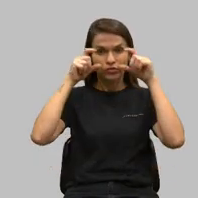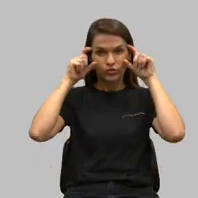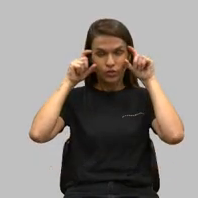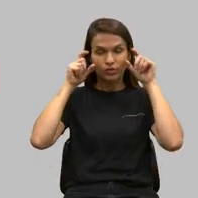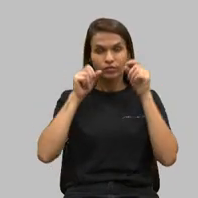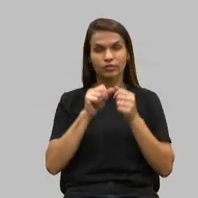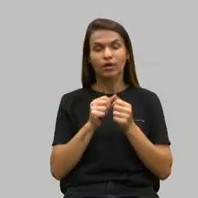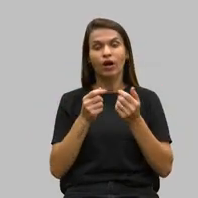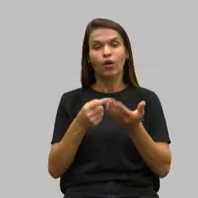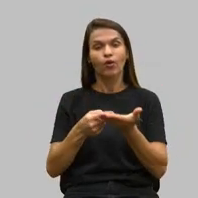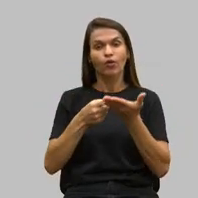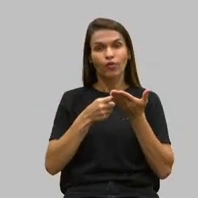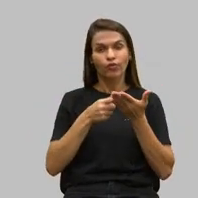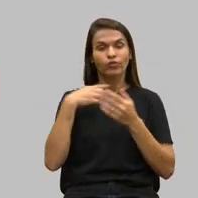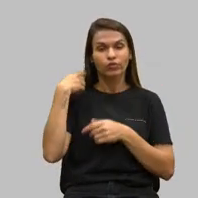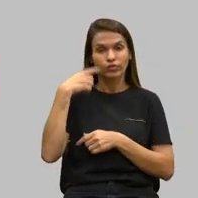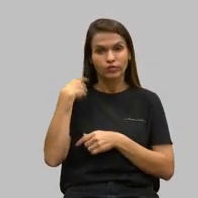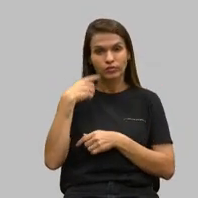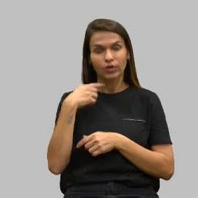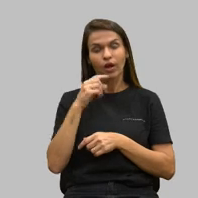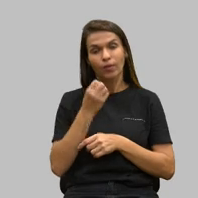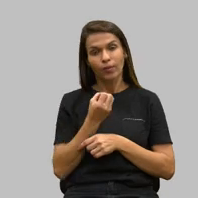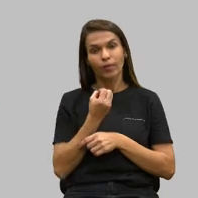convido aos deputados, porque é uma boa